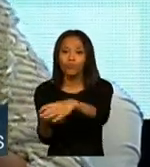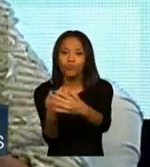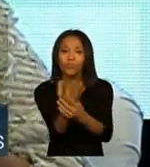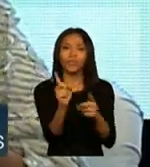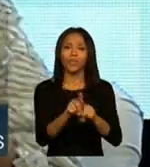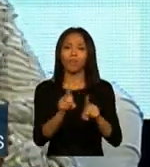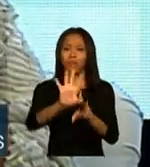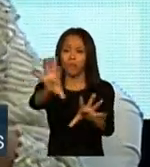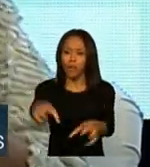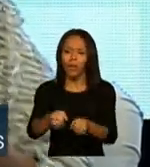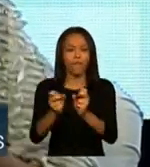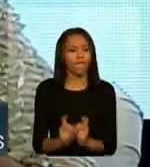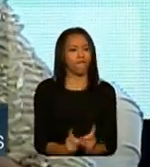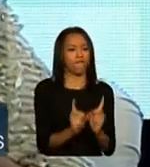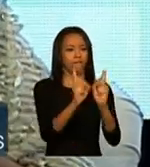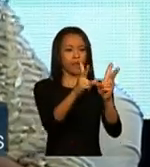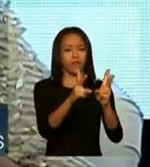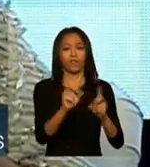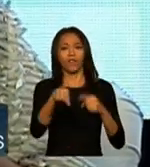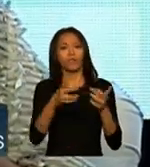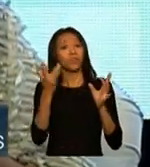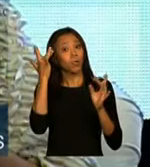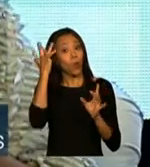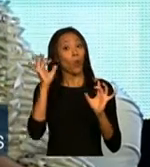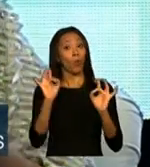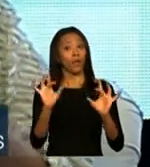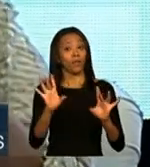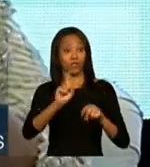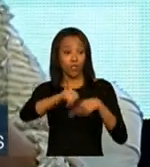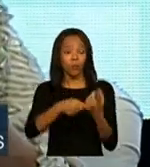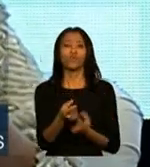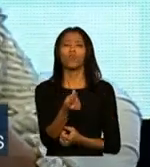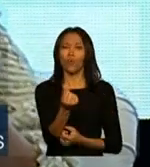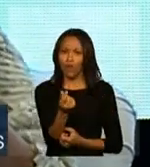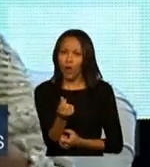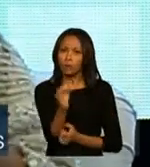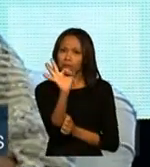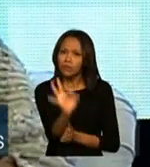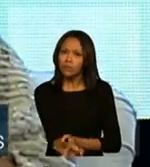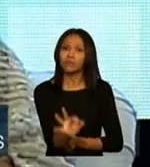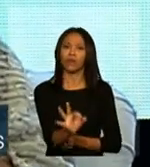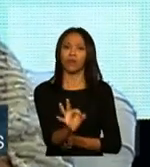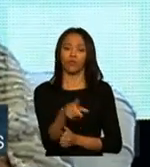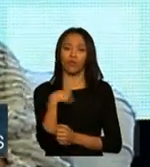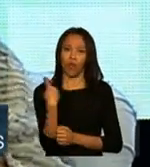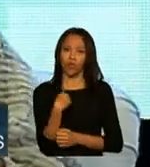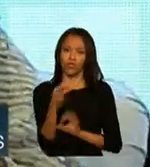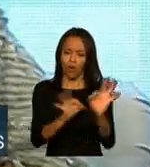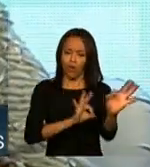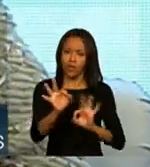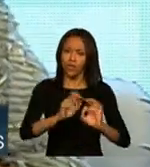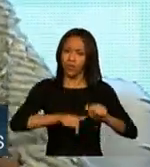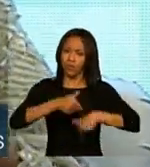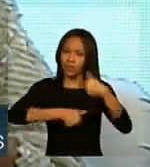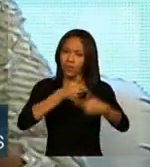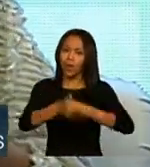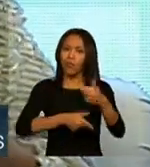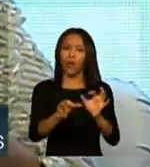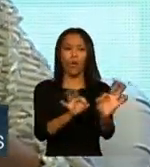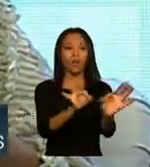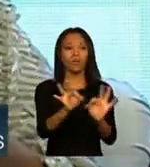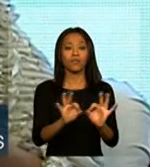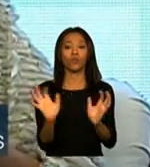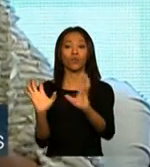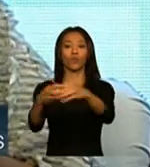fornecimento, garante qualidade, garante preço. Nós construímos uma agenda de fortalecimento da organização,